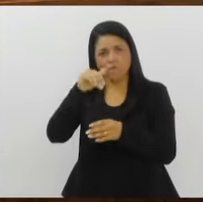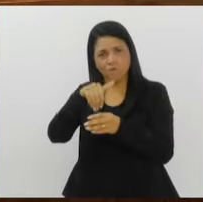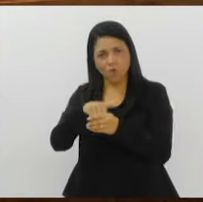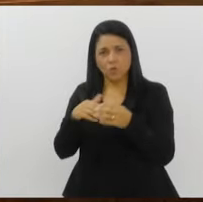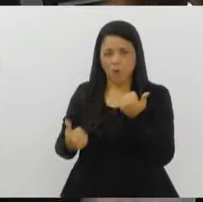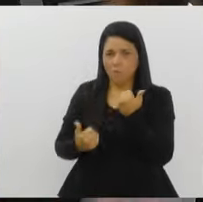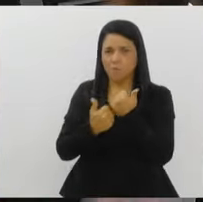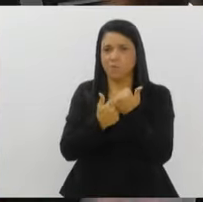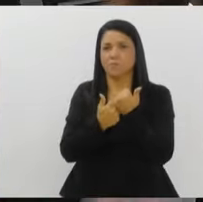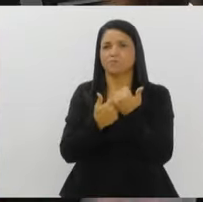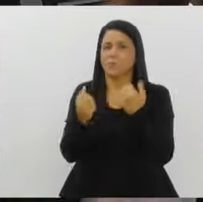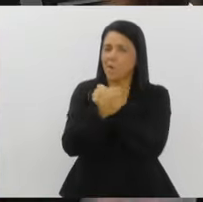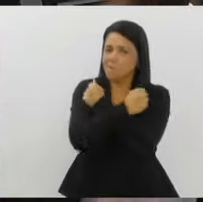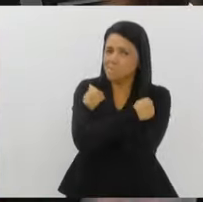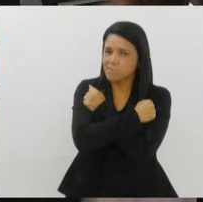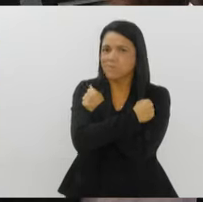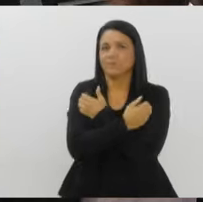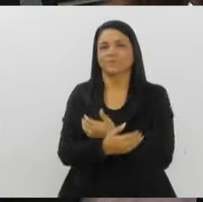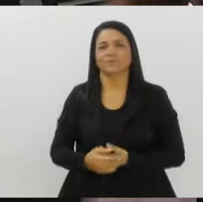apoio. Forte abraço.